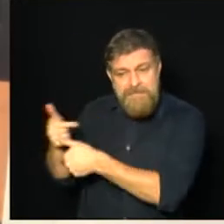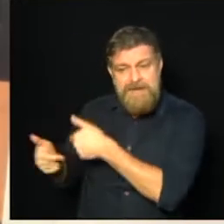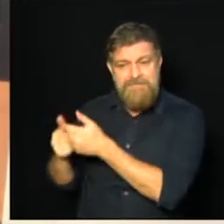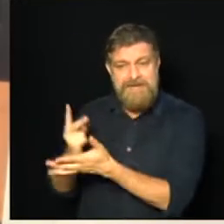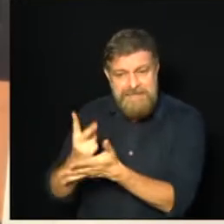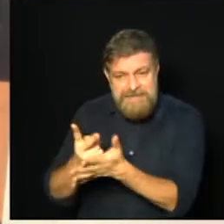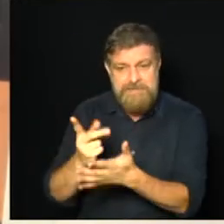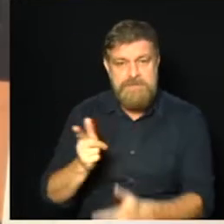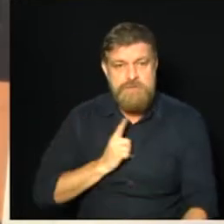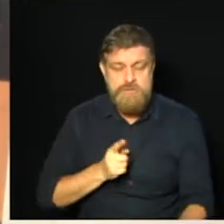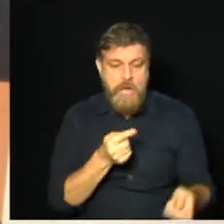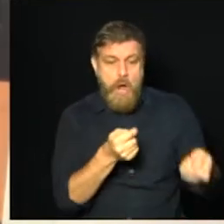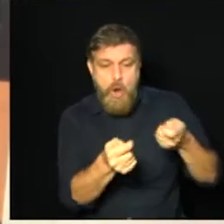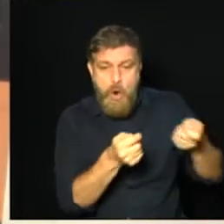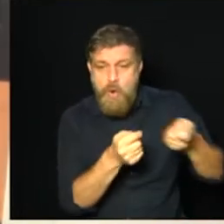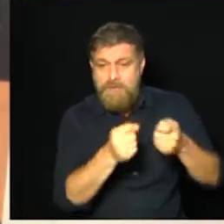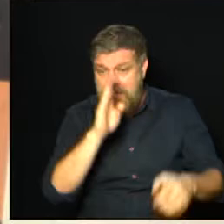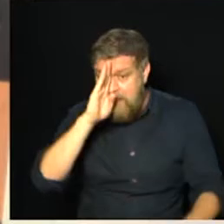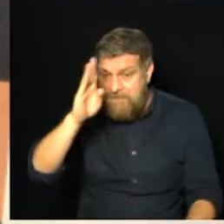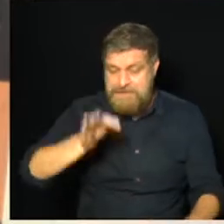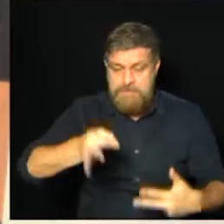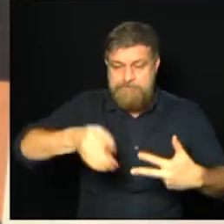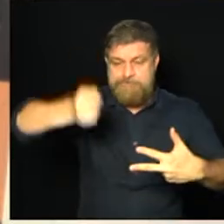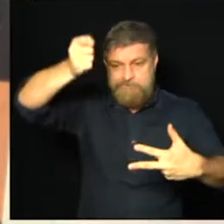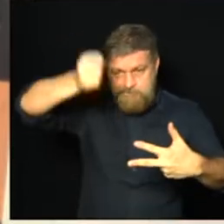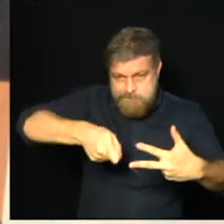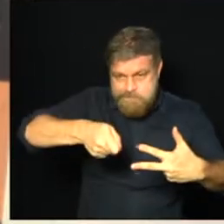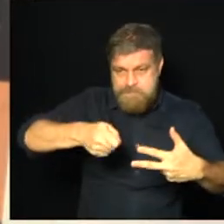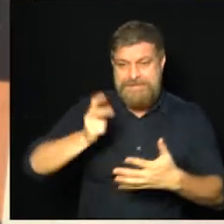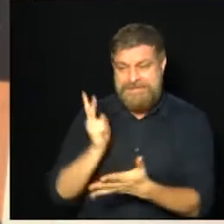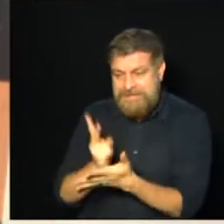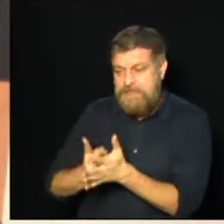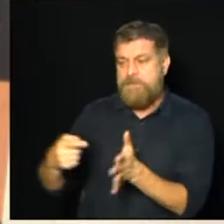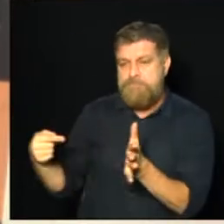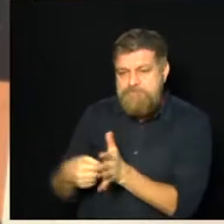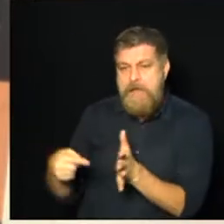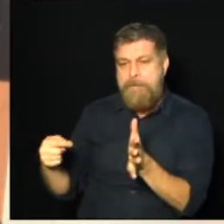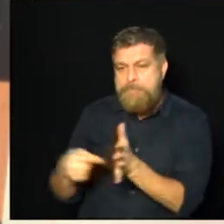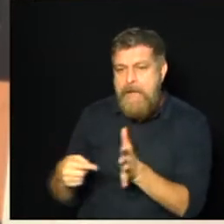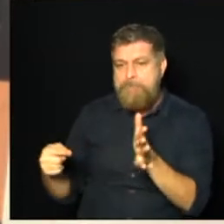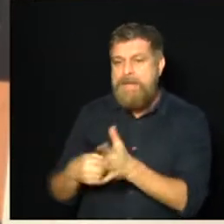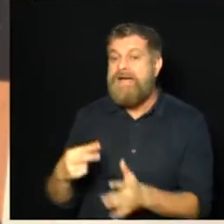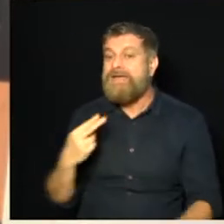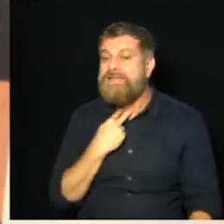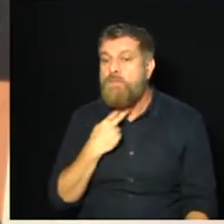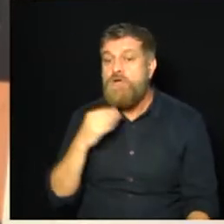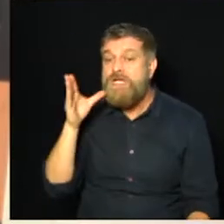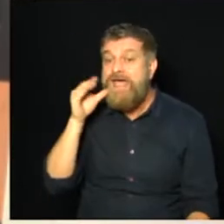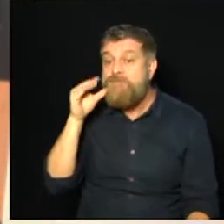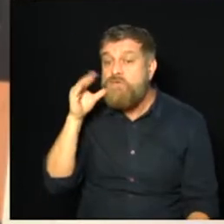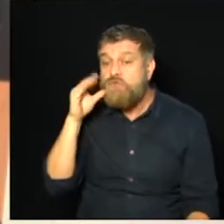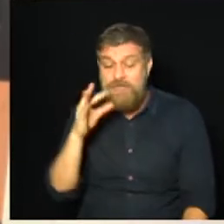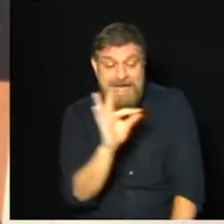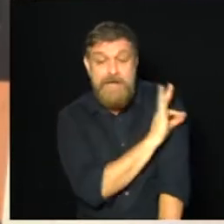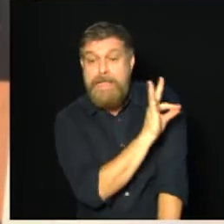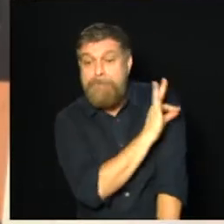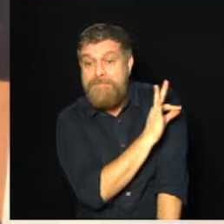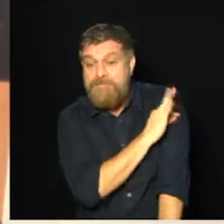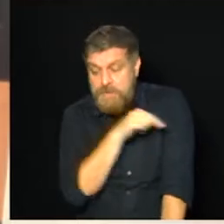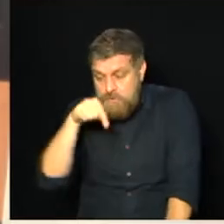órgãos externos de controle, especialmente o Tribunal de Contas, sempre batiam nessa tecla. Não pode ficar funcionário do município trabalhando